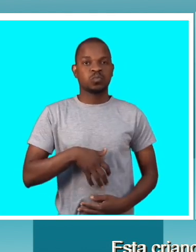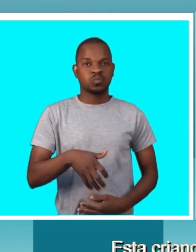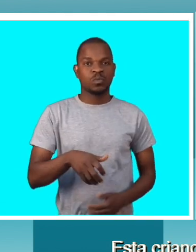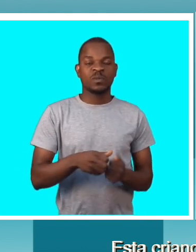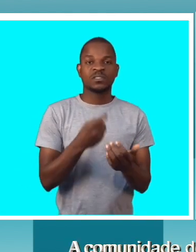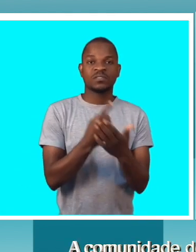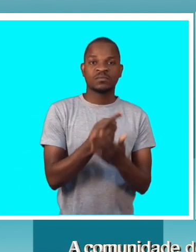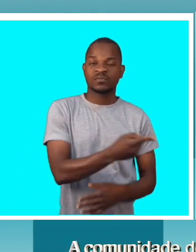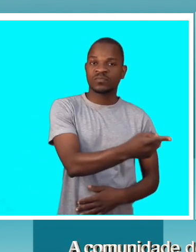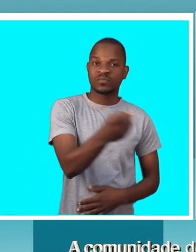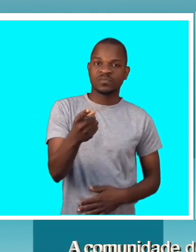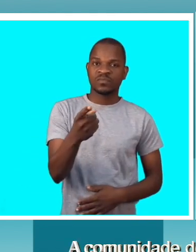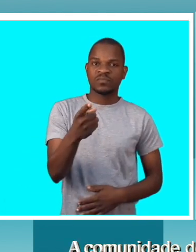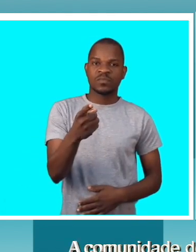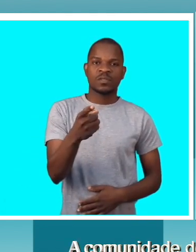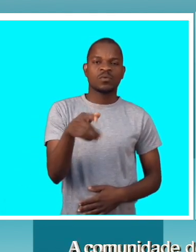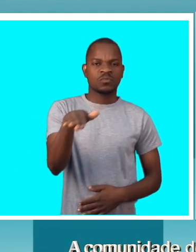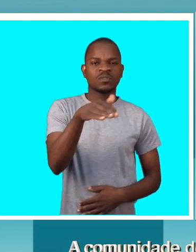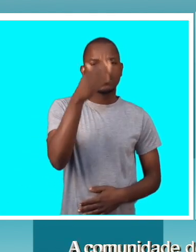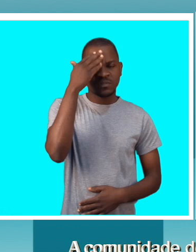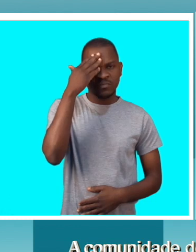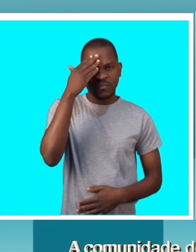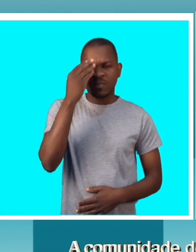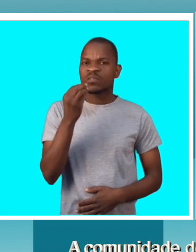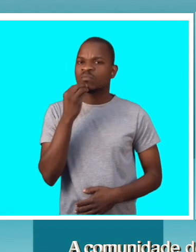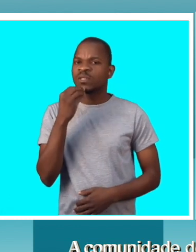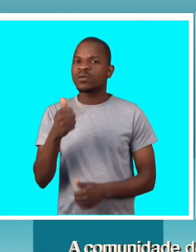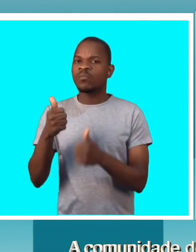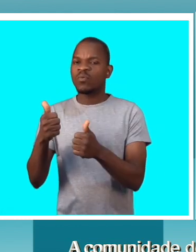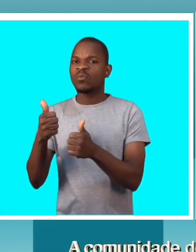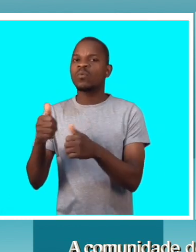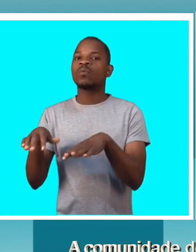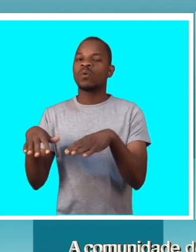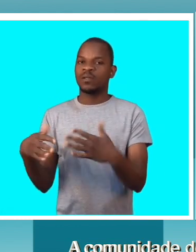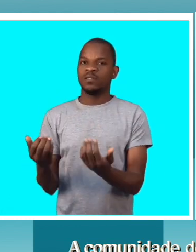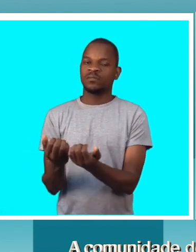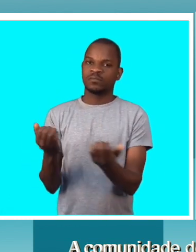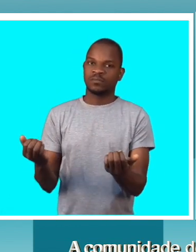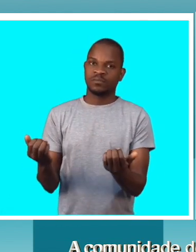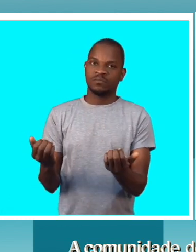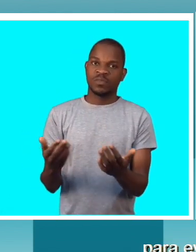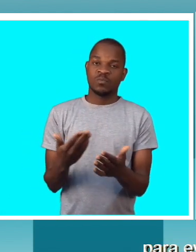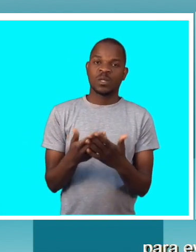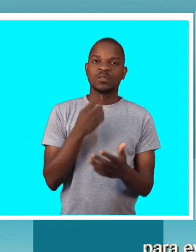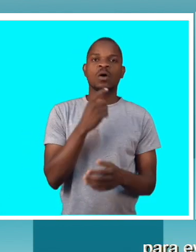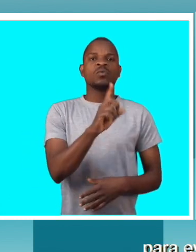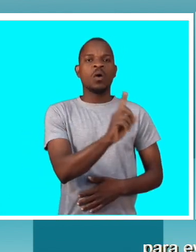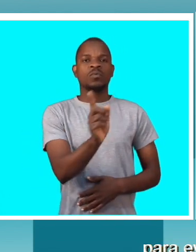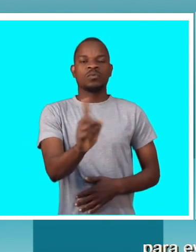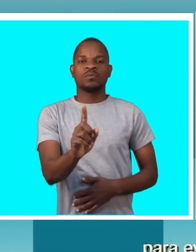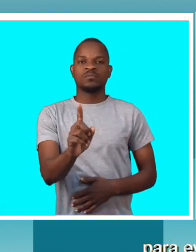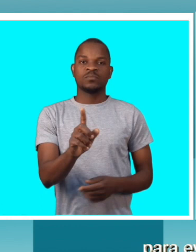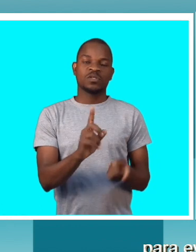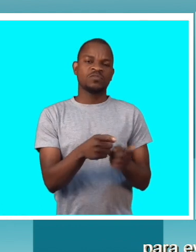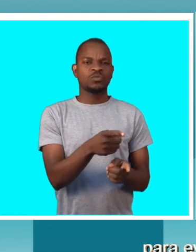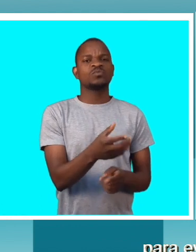problemas. Agora, a comunidade tem que saber qual é o valor dos alimentos, quais são os alimentos bons para essas crianças, ok? Para evitar, então,